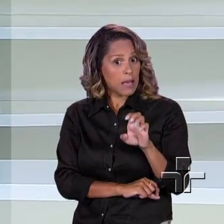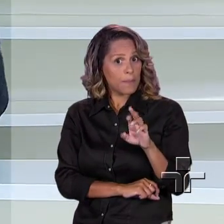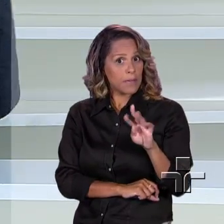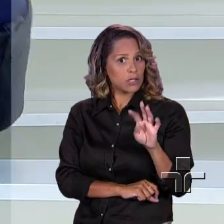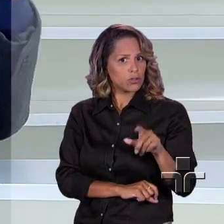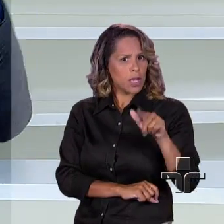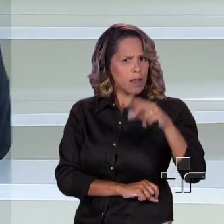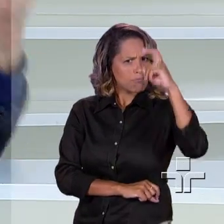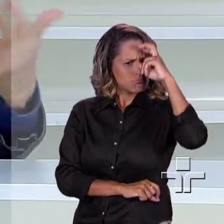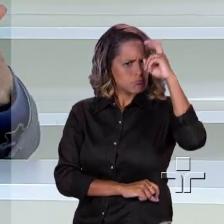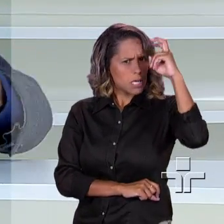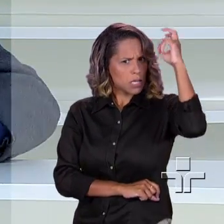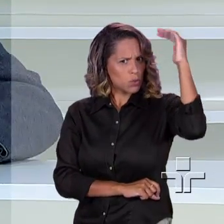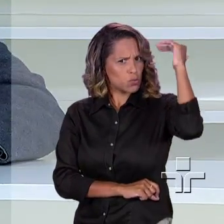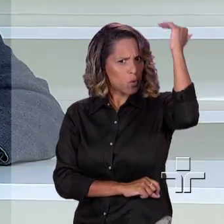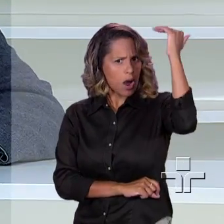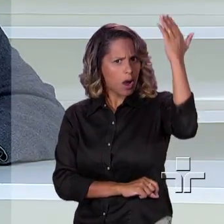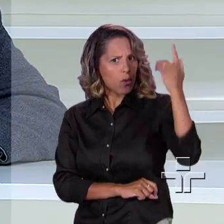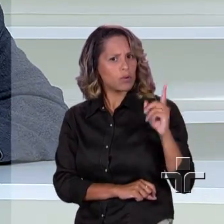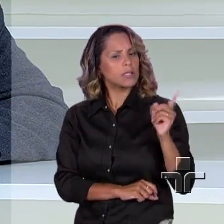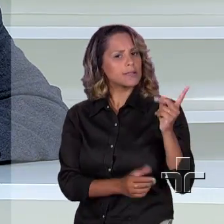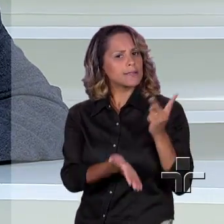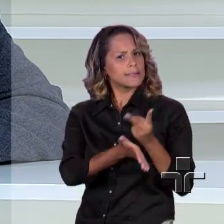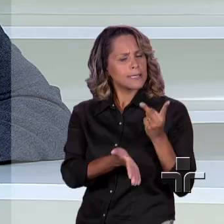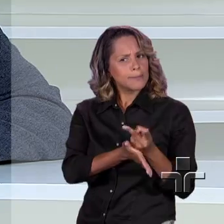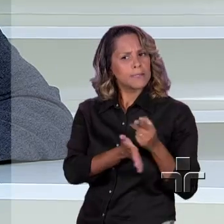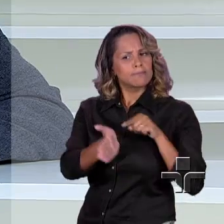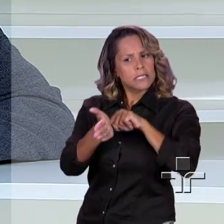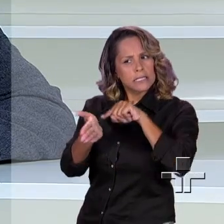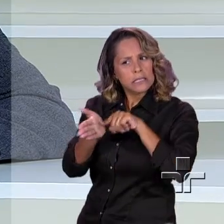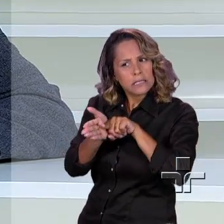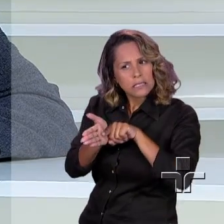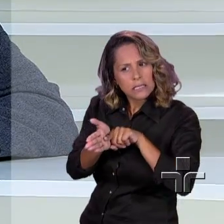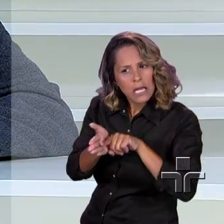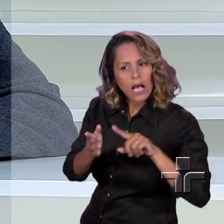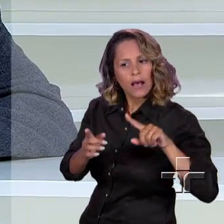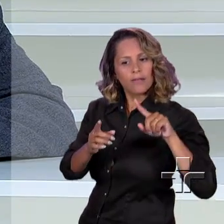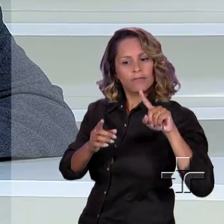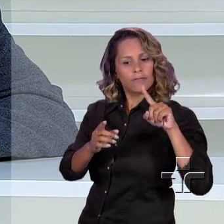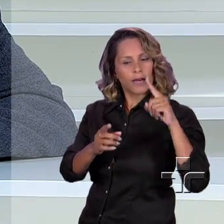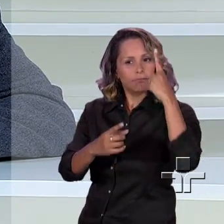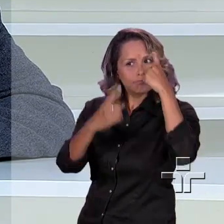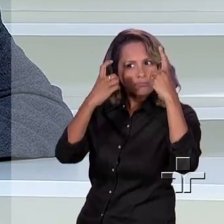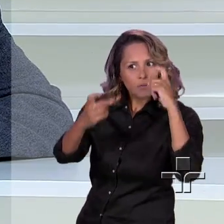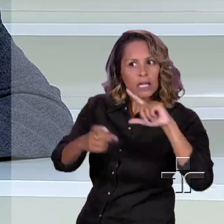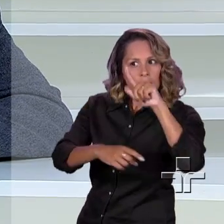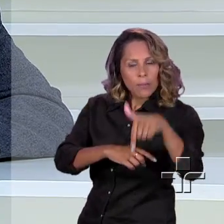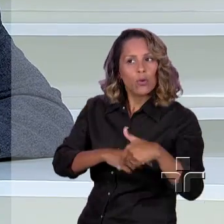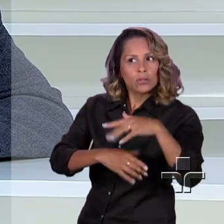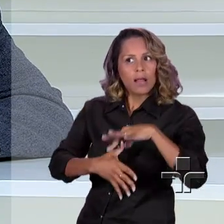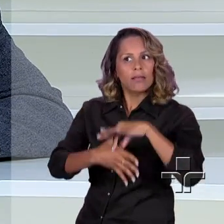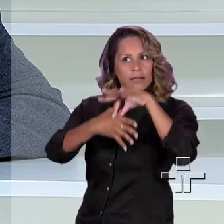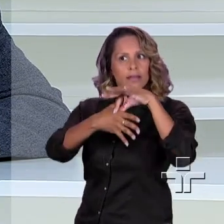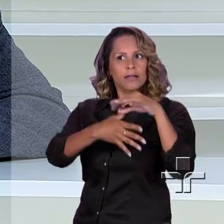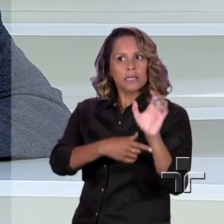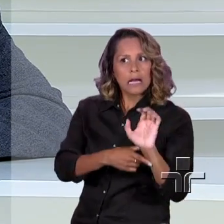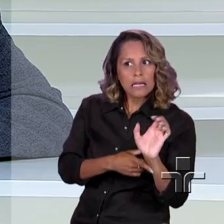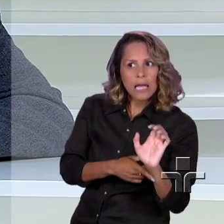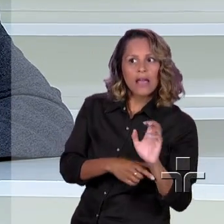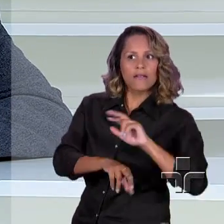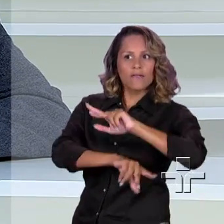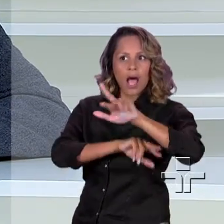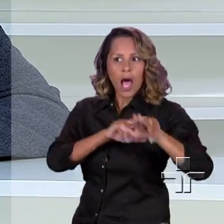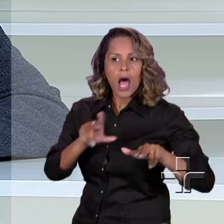daí extraía princípios que levavam para a sua atividade política, para a sua liderança gay, etc. O deputado Jean Willis tem